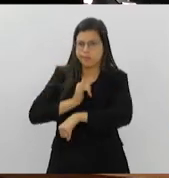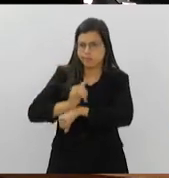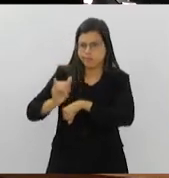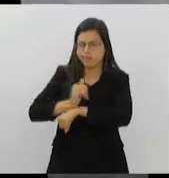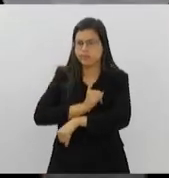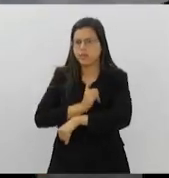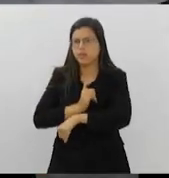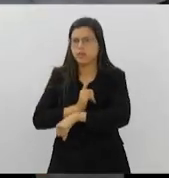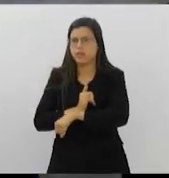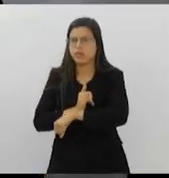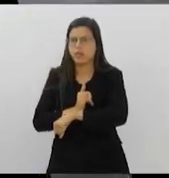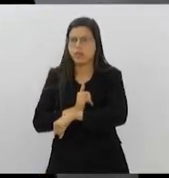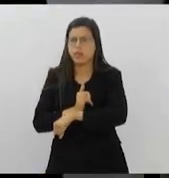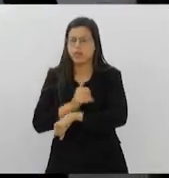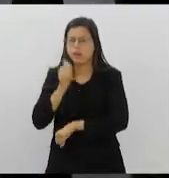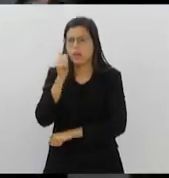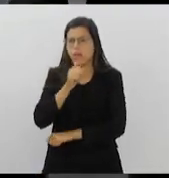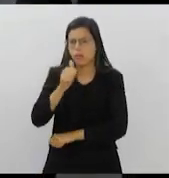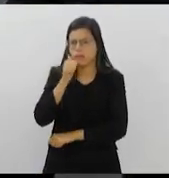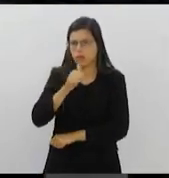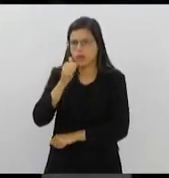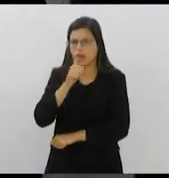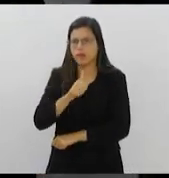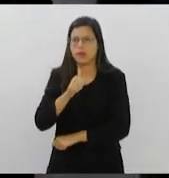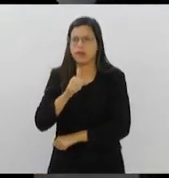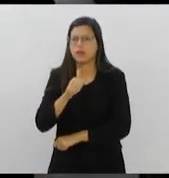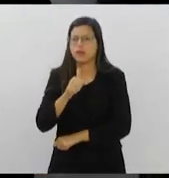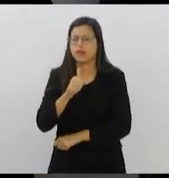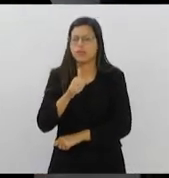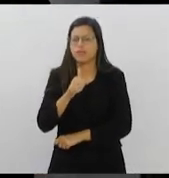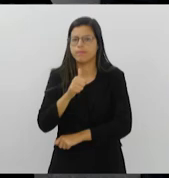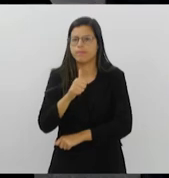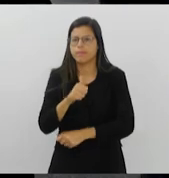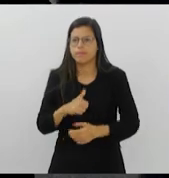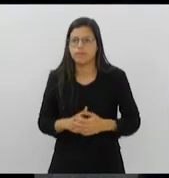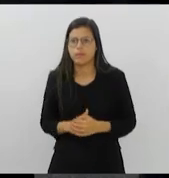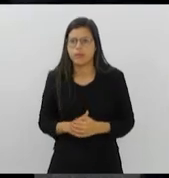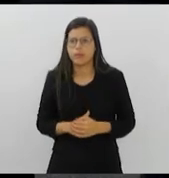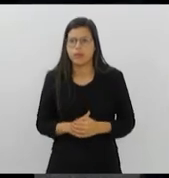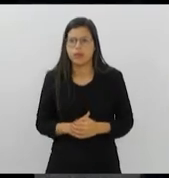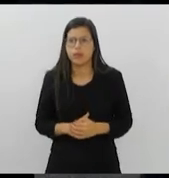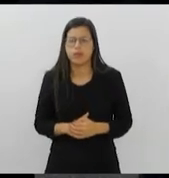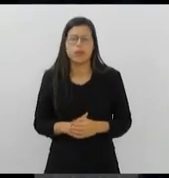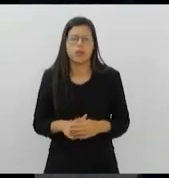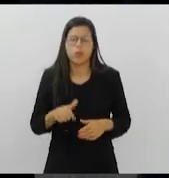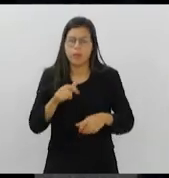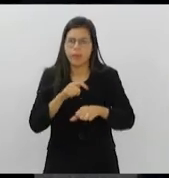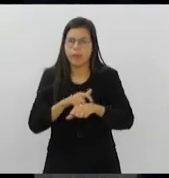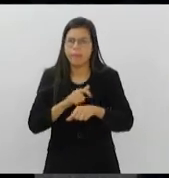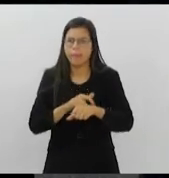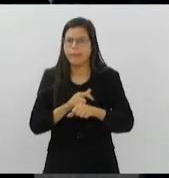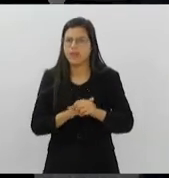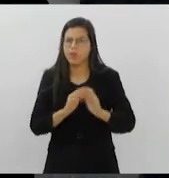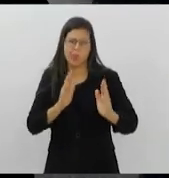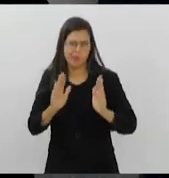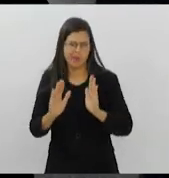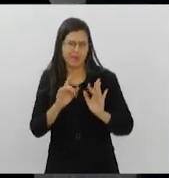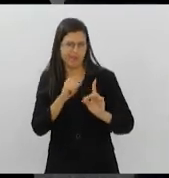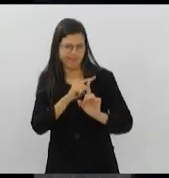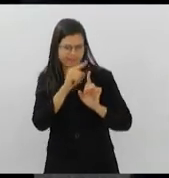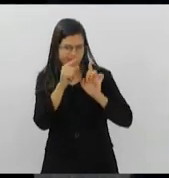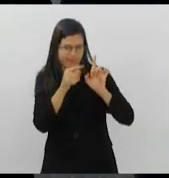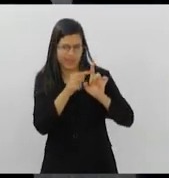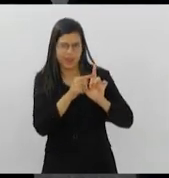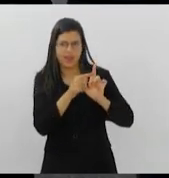para a mulher, né, sobretudo na situação materna,